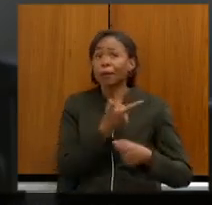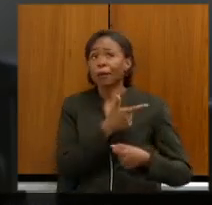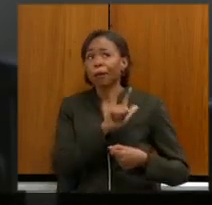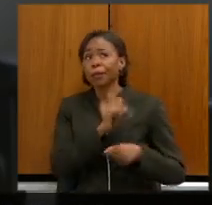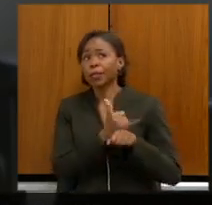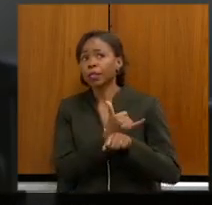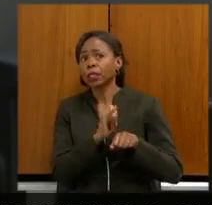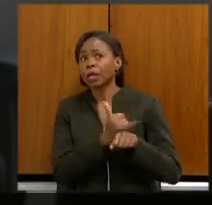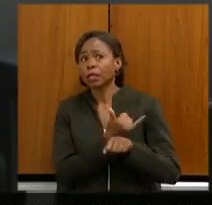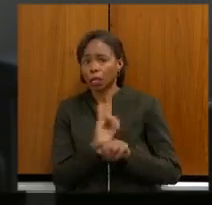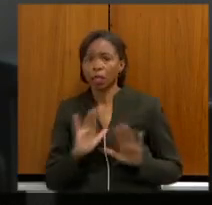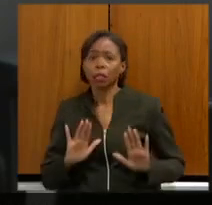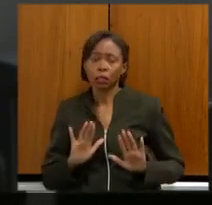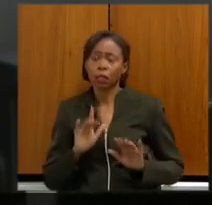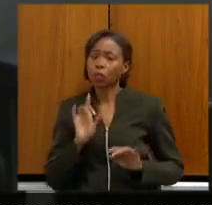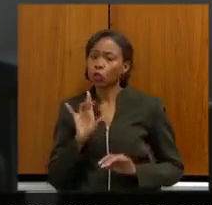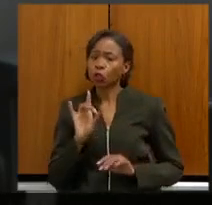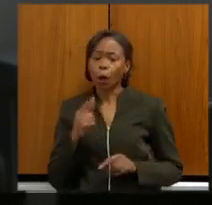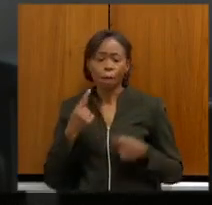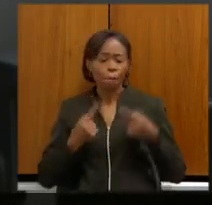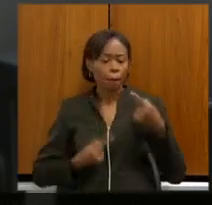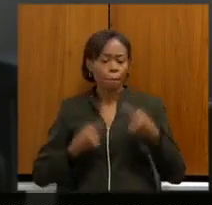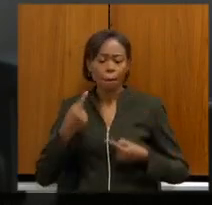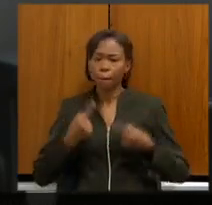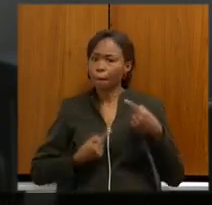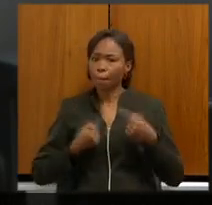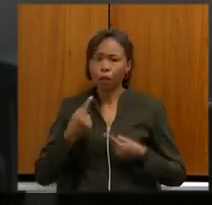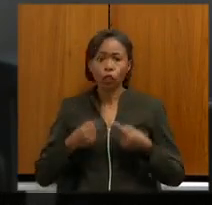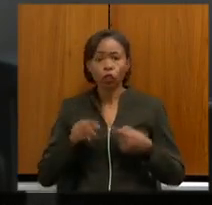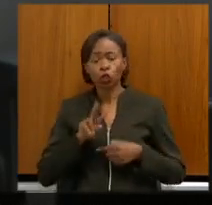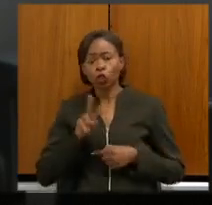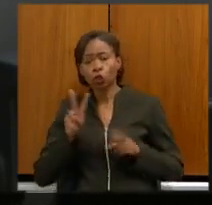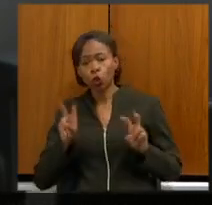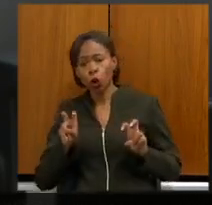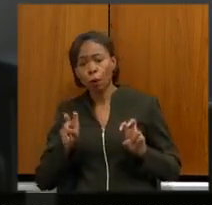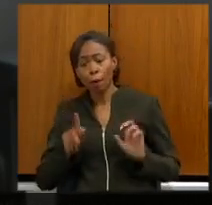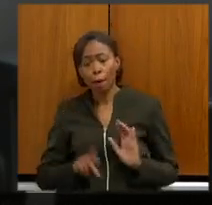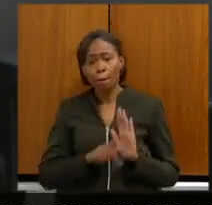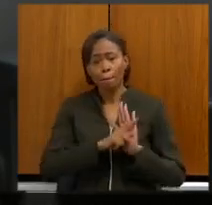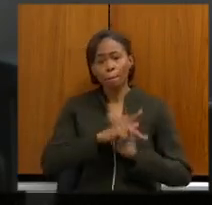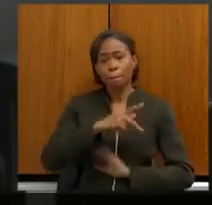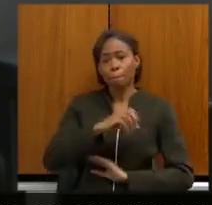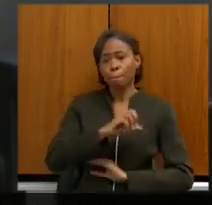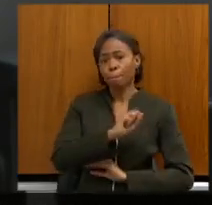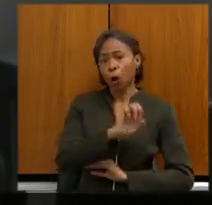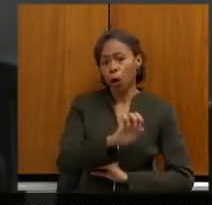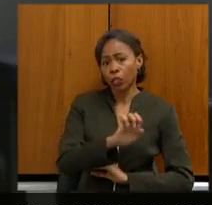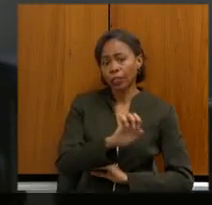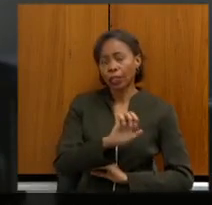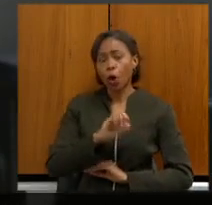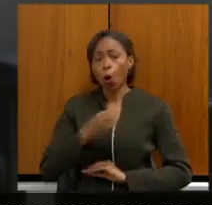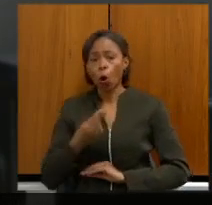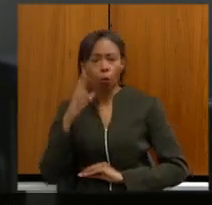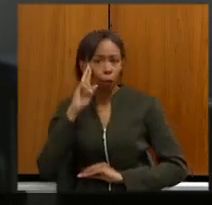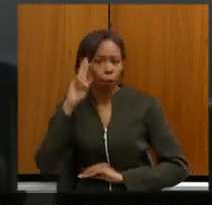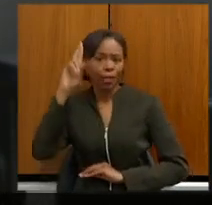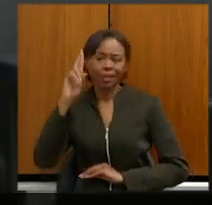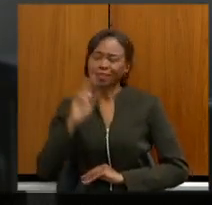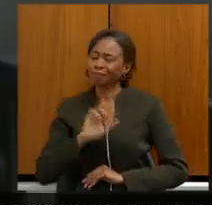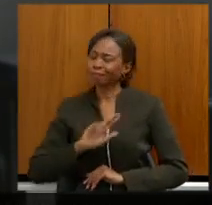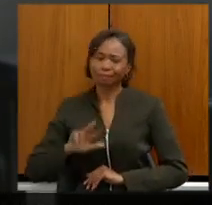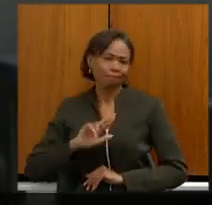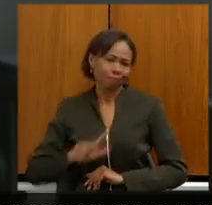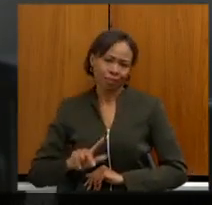o dia só o debate sobre posse e propriedade né E aí eu desafio quem são esses